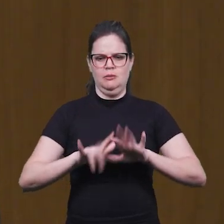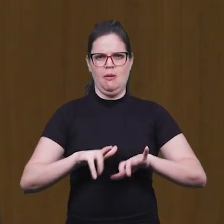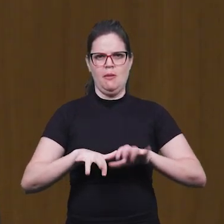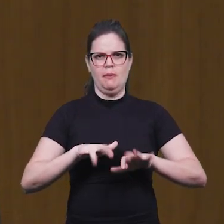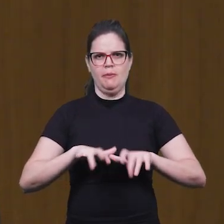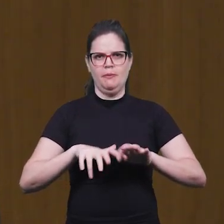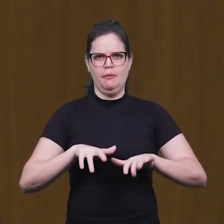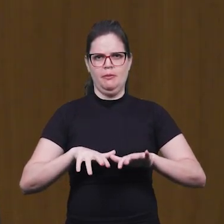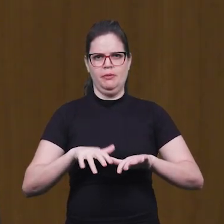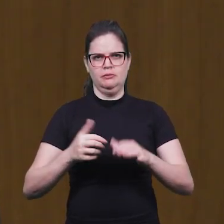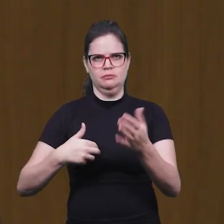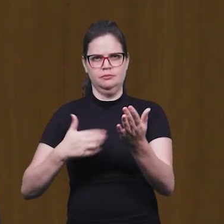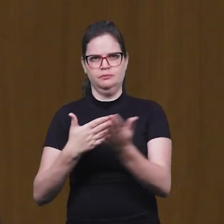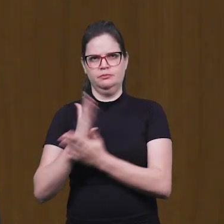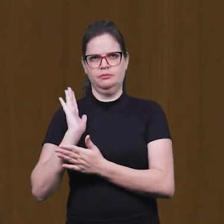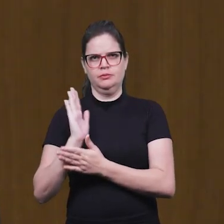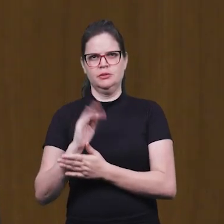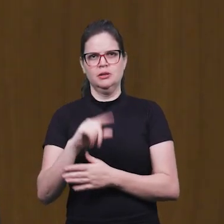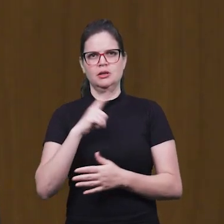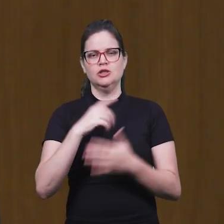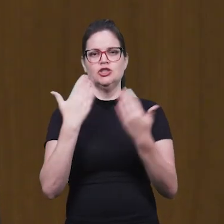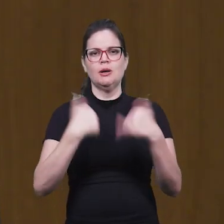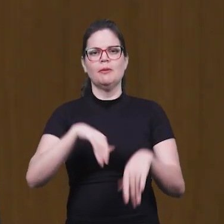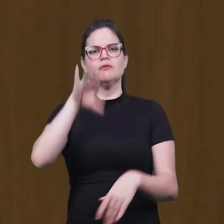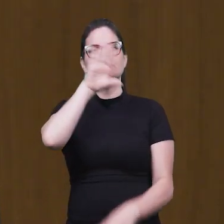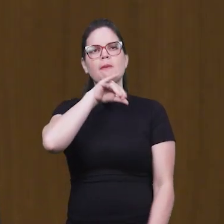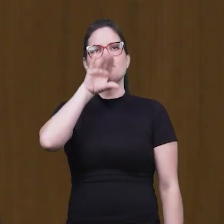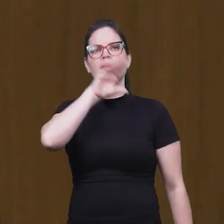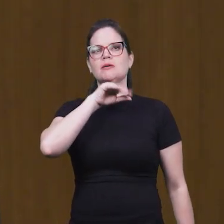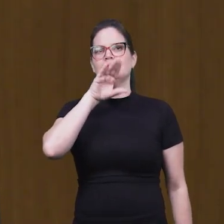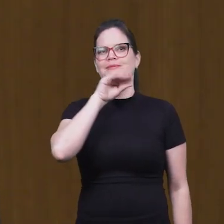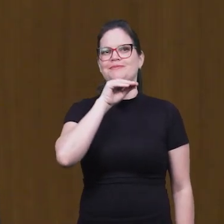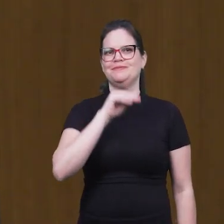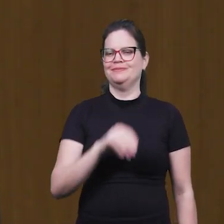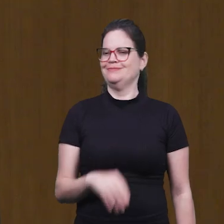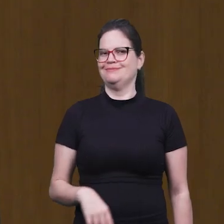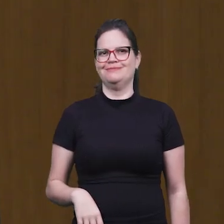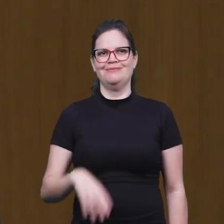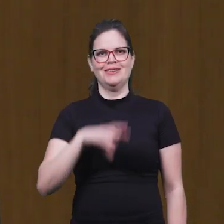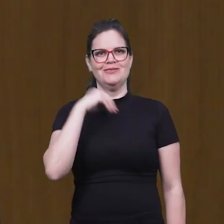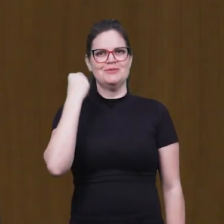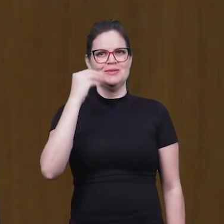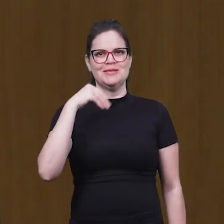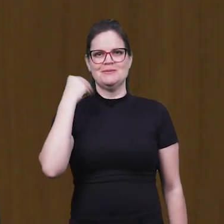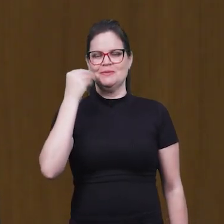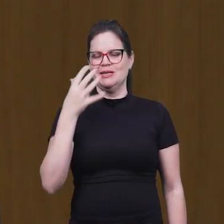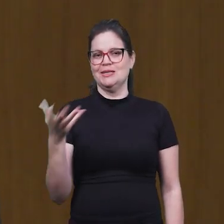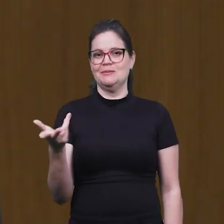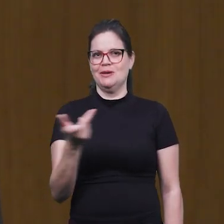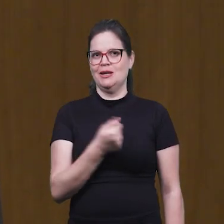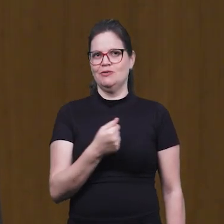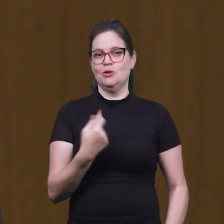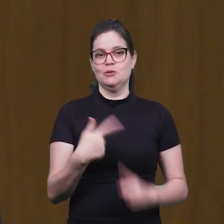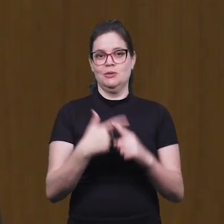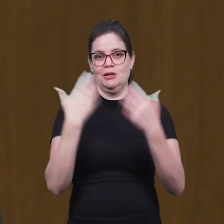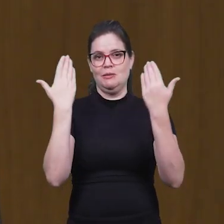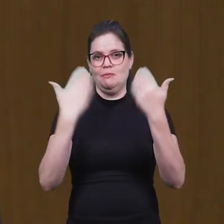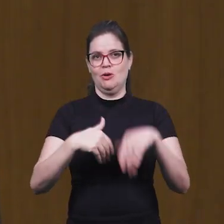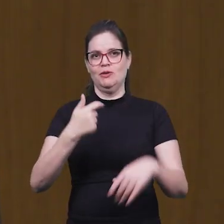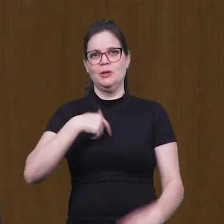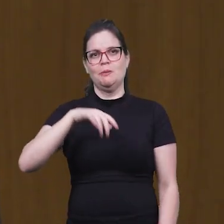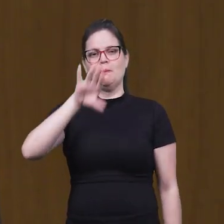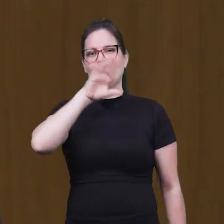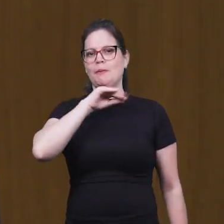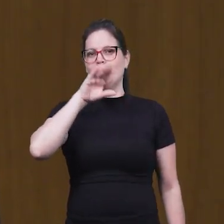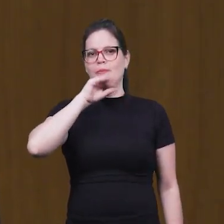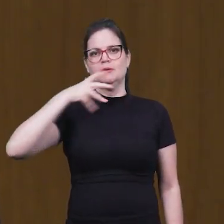Passei tinha a prova oral. Essa foi uma experiência maravilhosa na prova oral. Eu fui para a prova oral